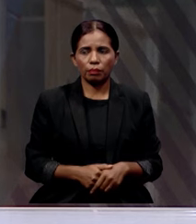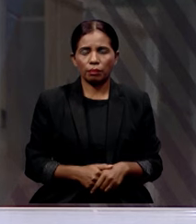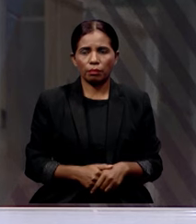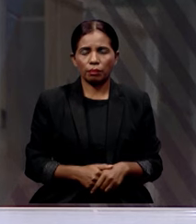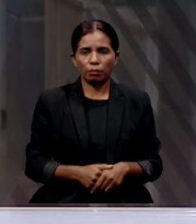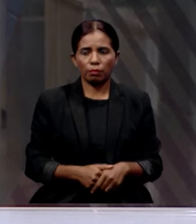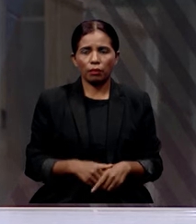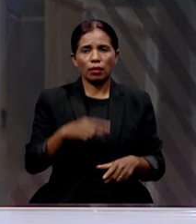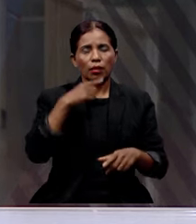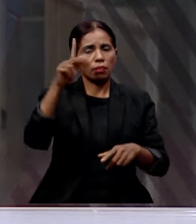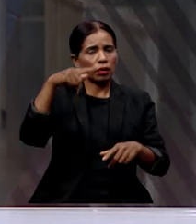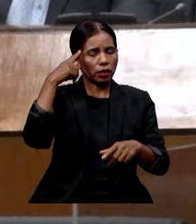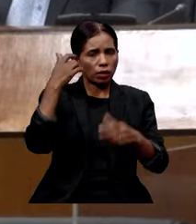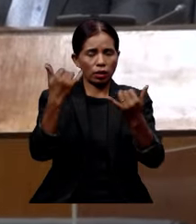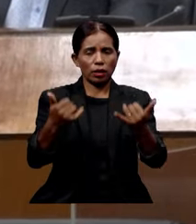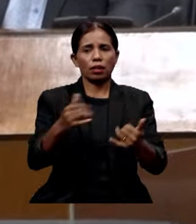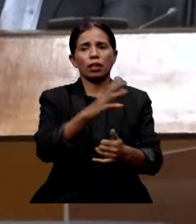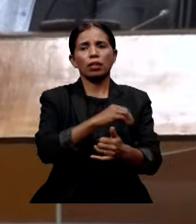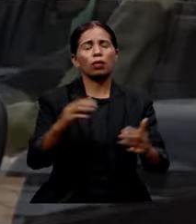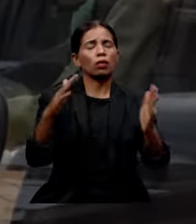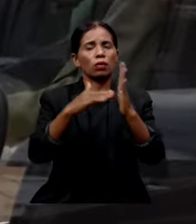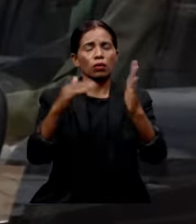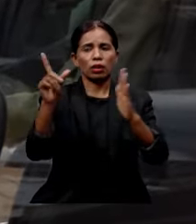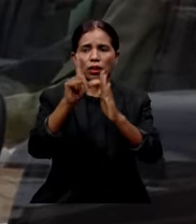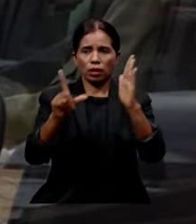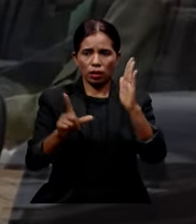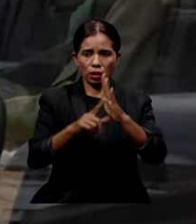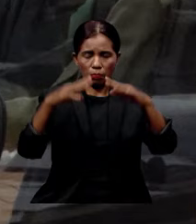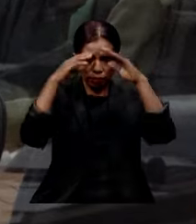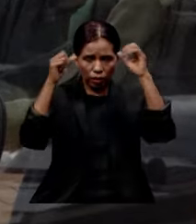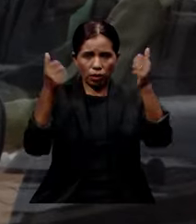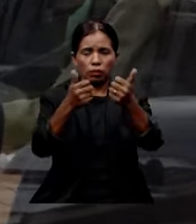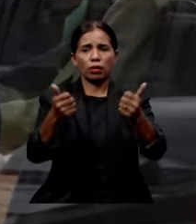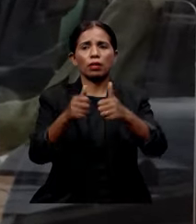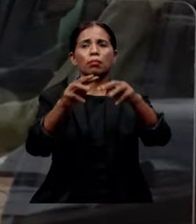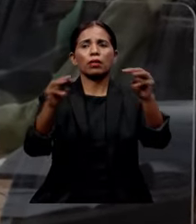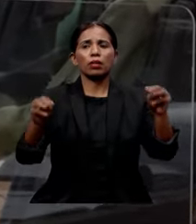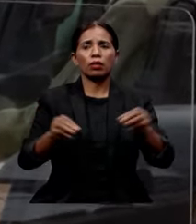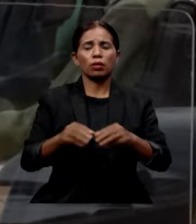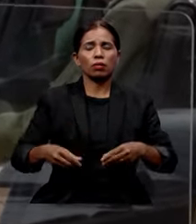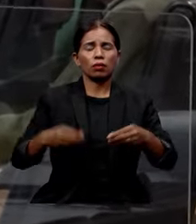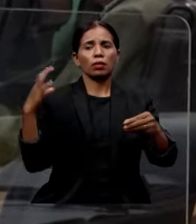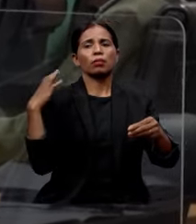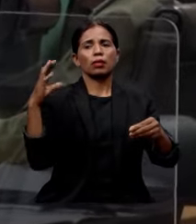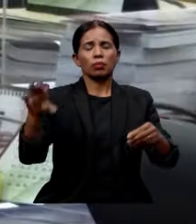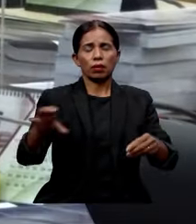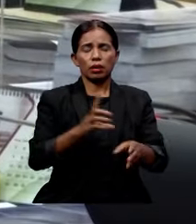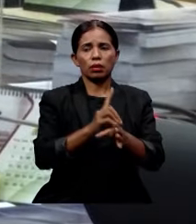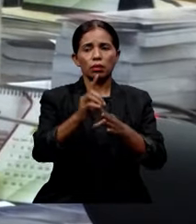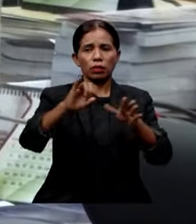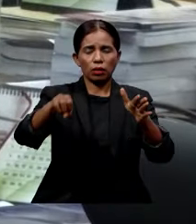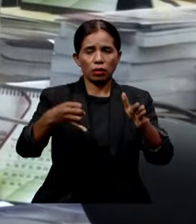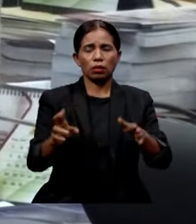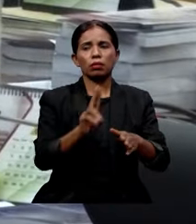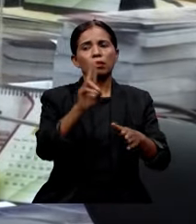Oposição lamenta a política, né? Tamba considera contra a lei na hierarquia presidente e autoridade municipal união, onde for fale competência ba diretor-geral a tuzera